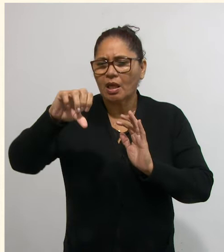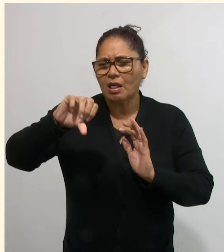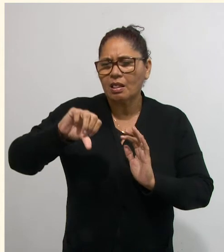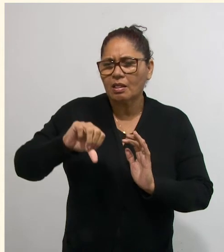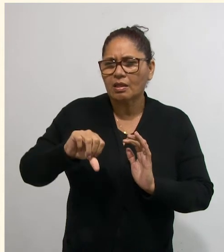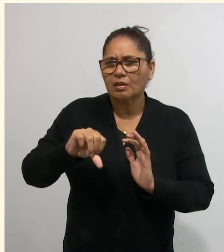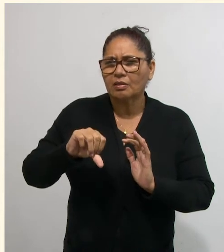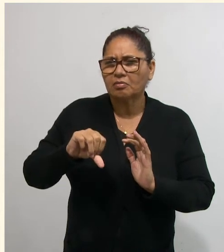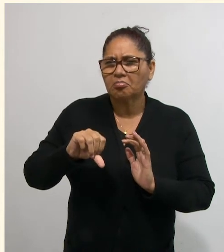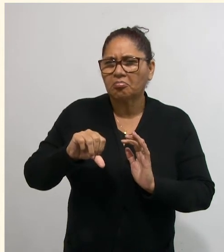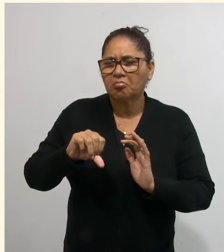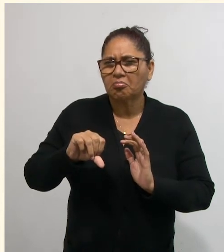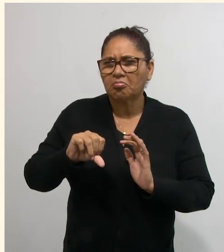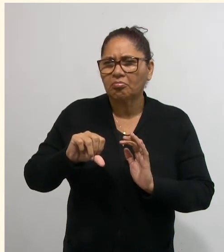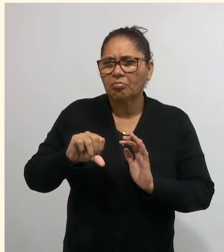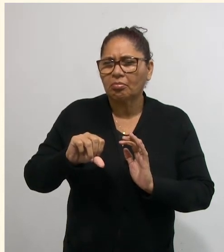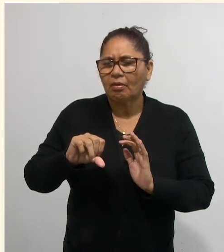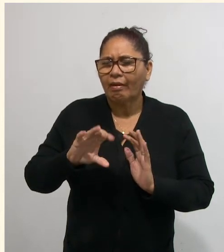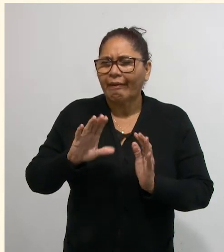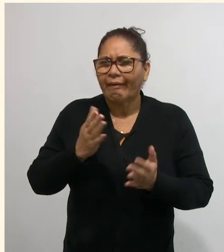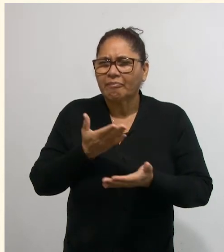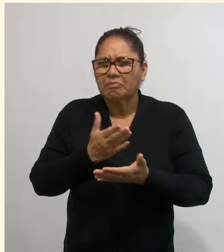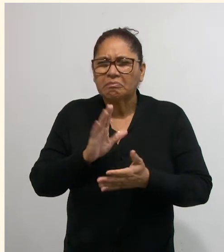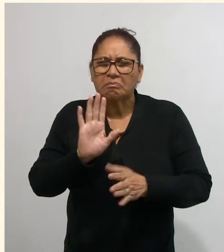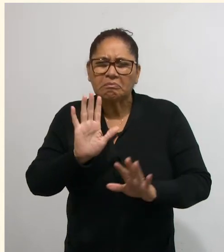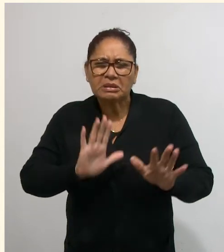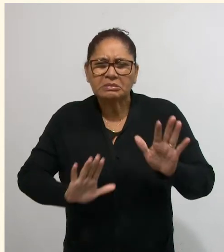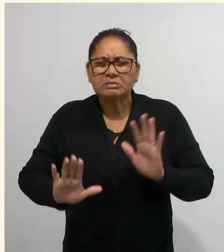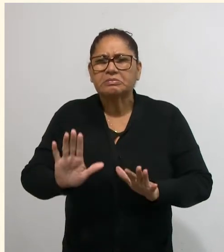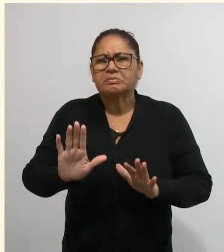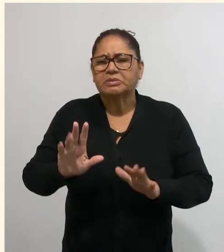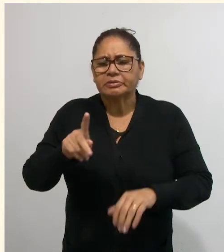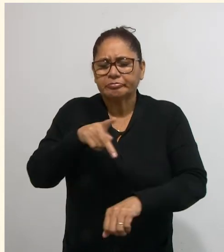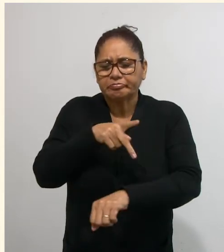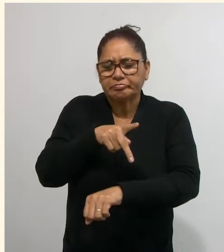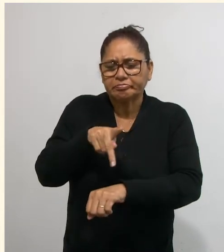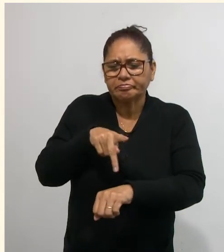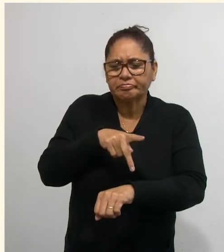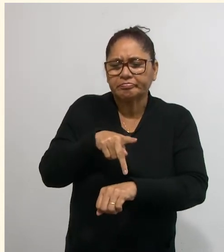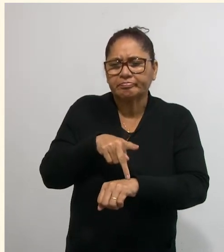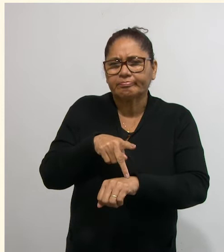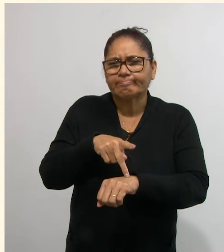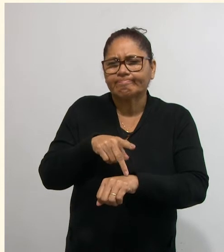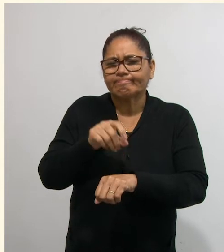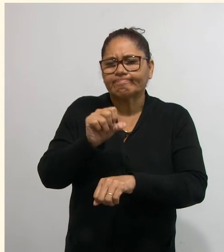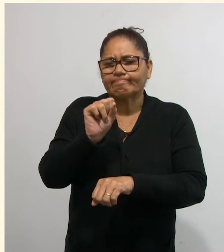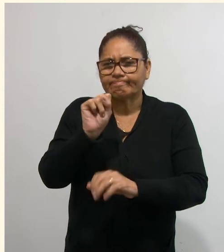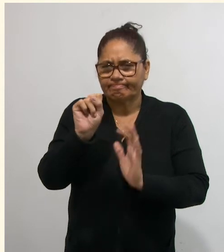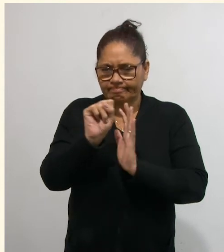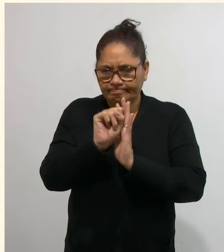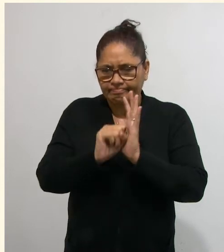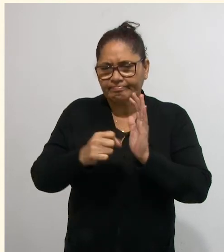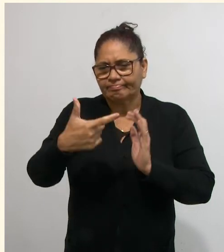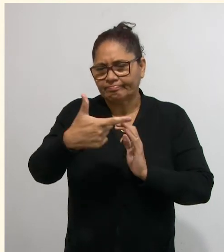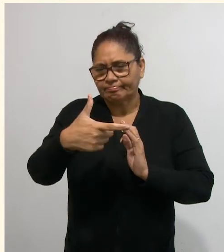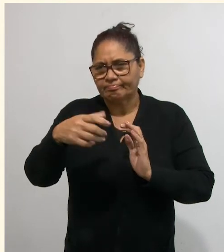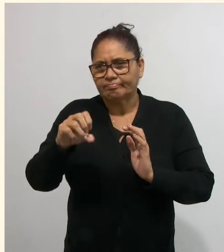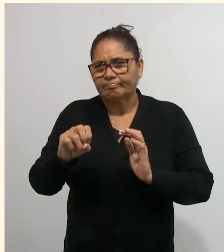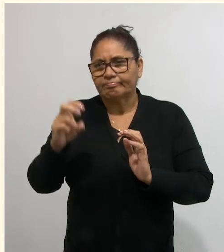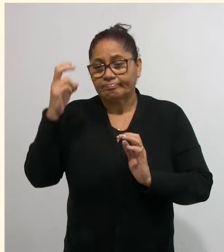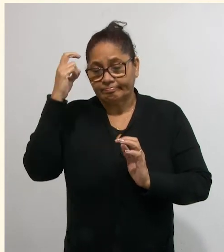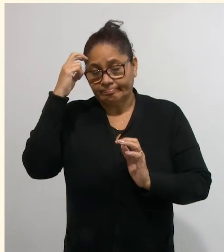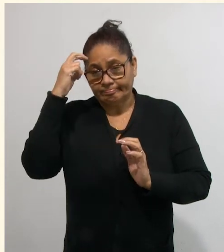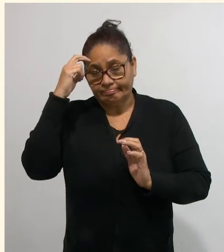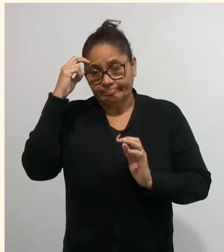e em alguns países no século XX. As mudanças, sobretudo sobre a